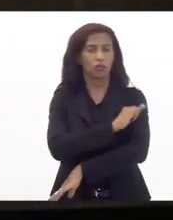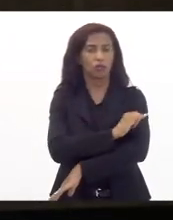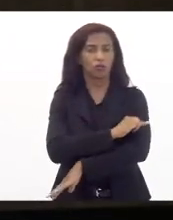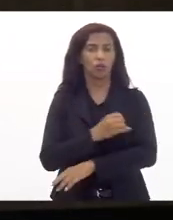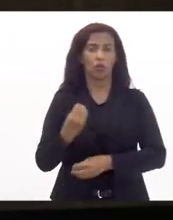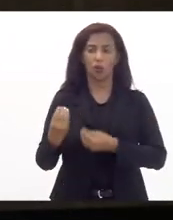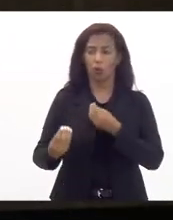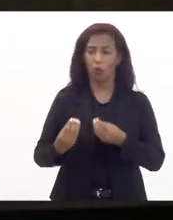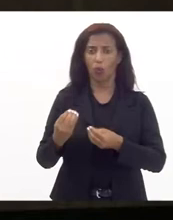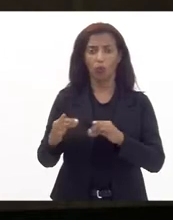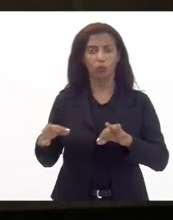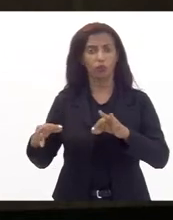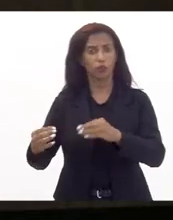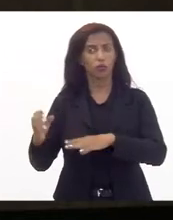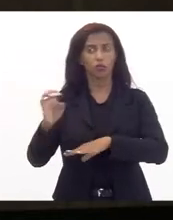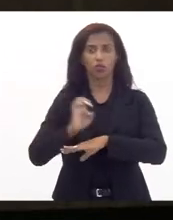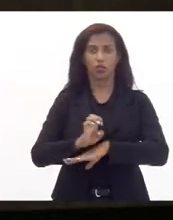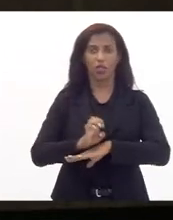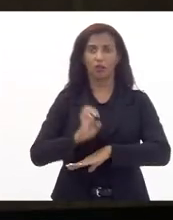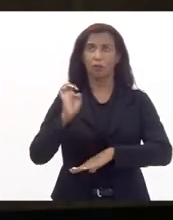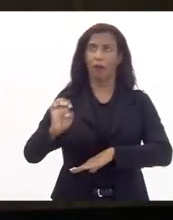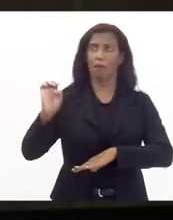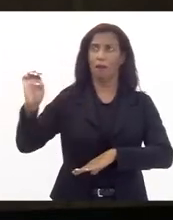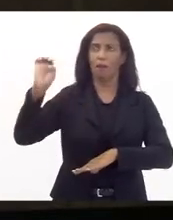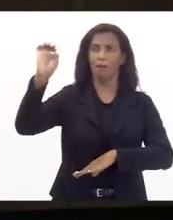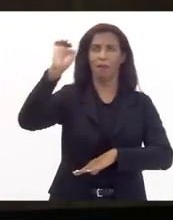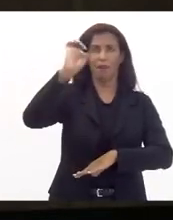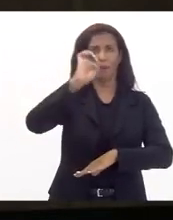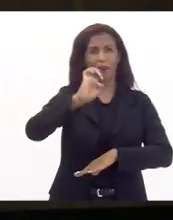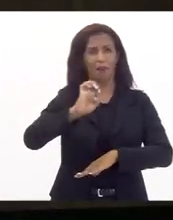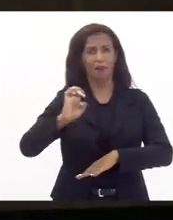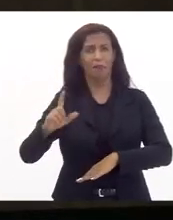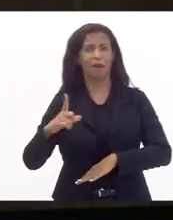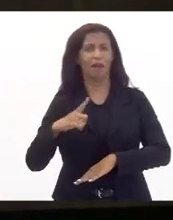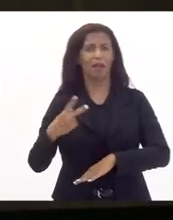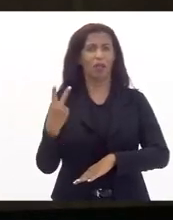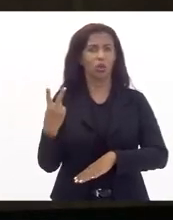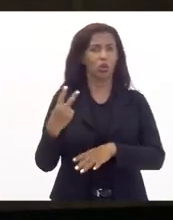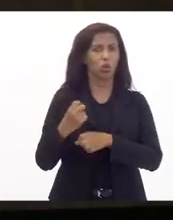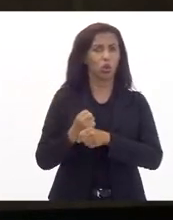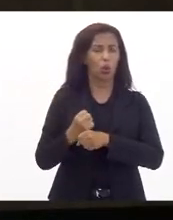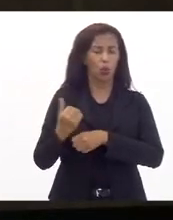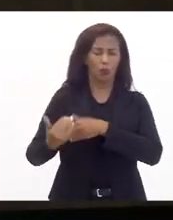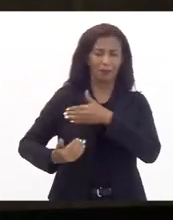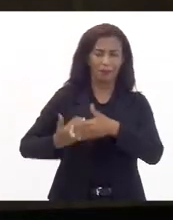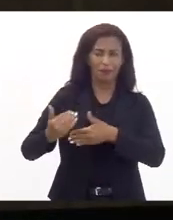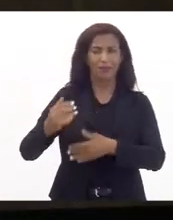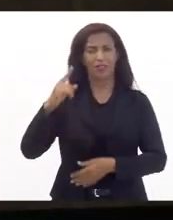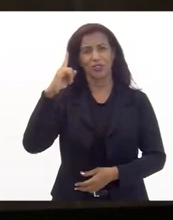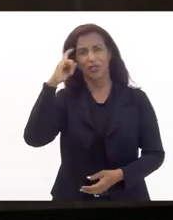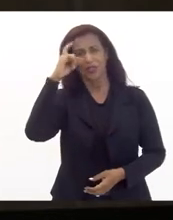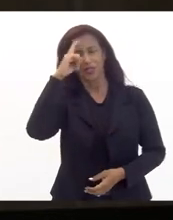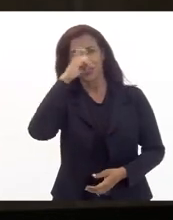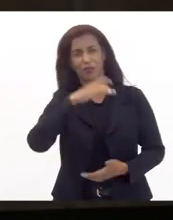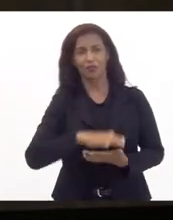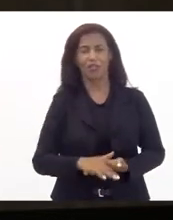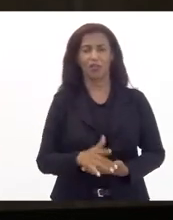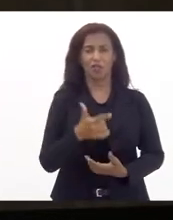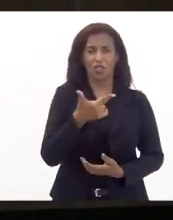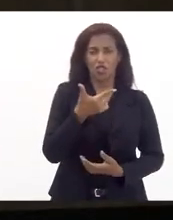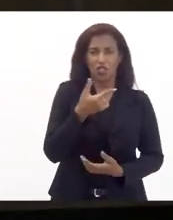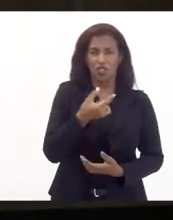Janeiro como de resto de estados brasileiros todos enfrentaram dois anos eletivos dificílimos de